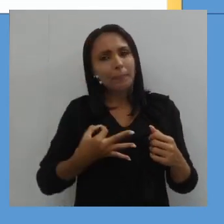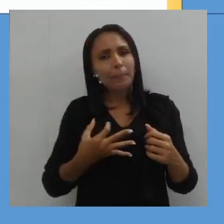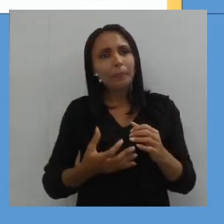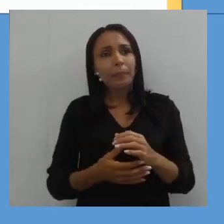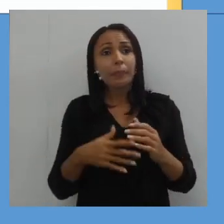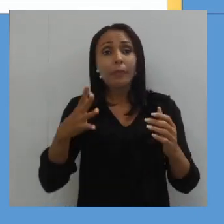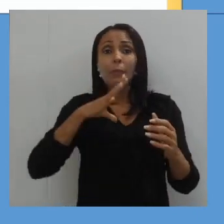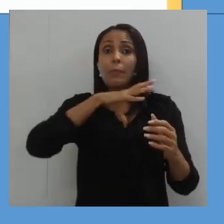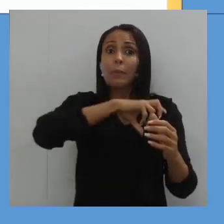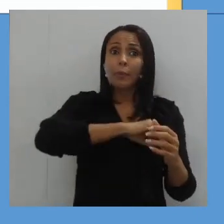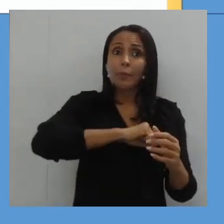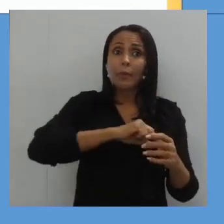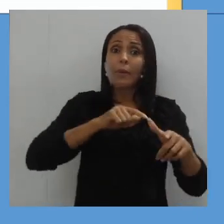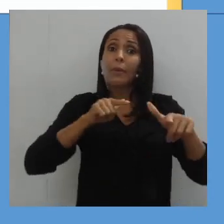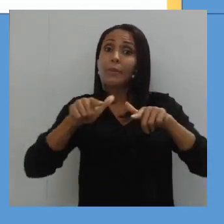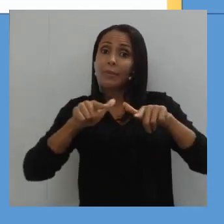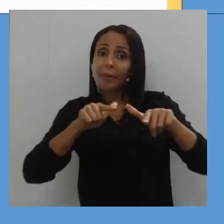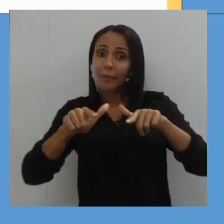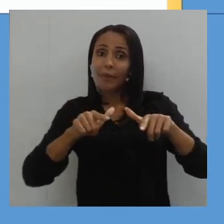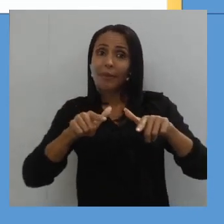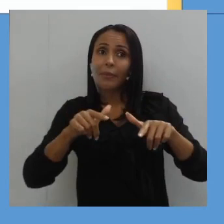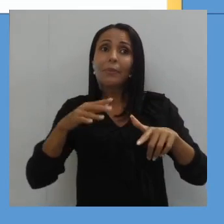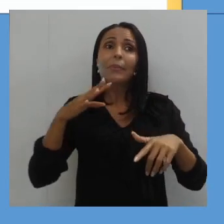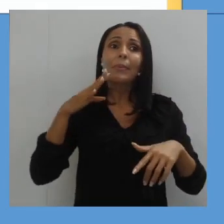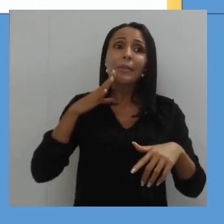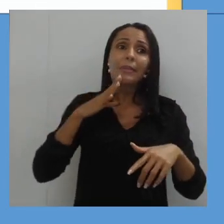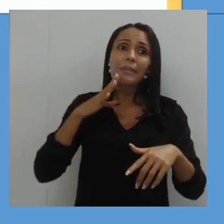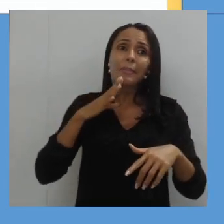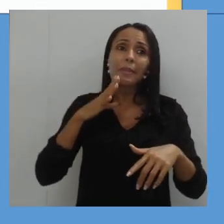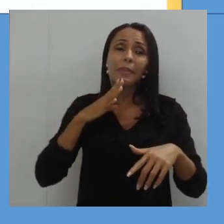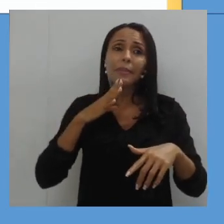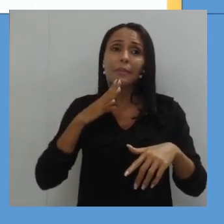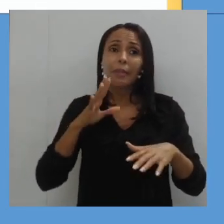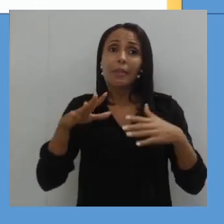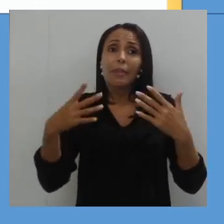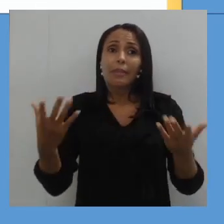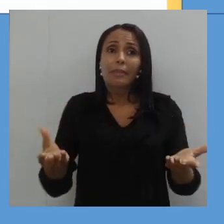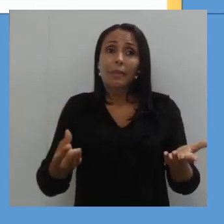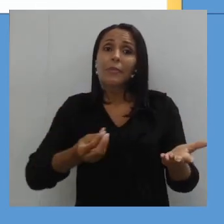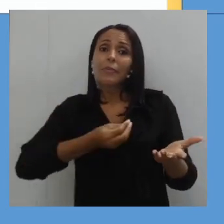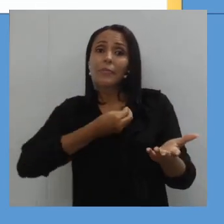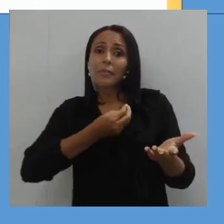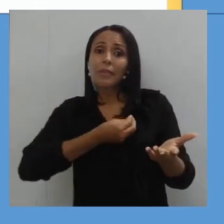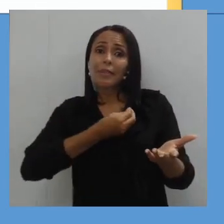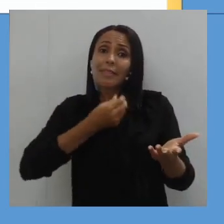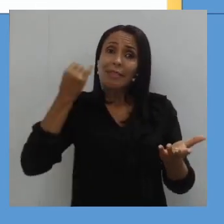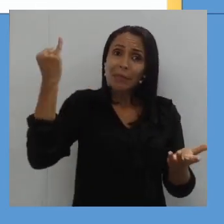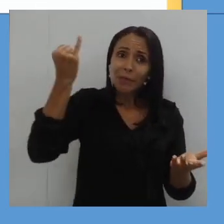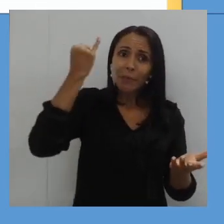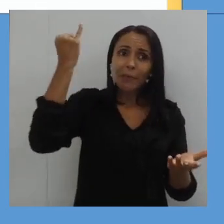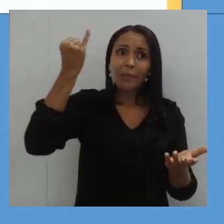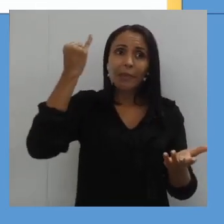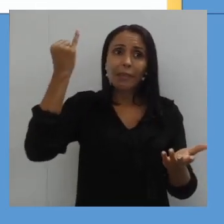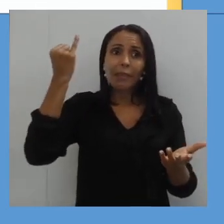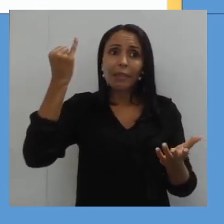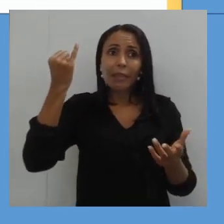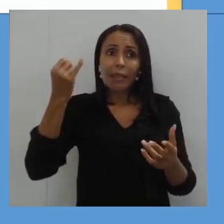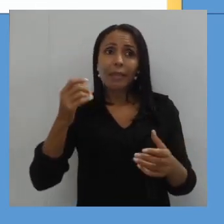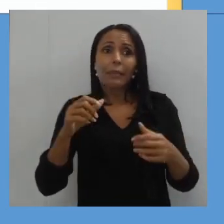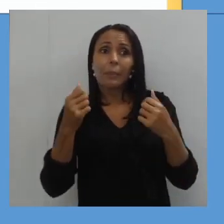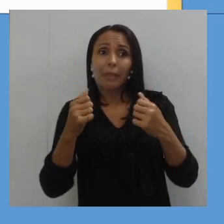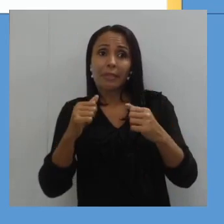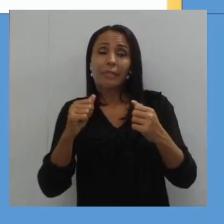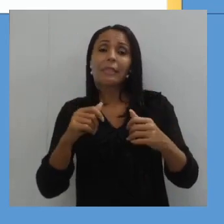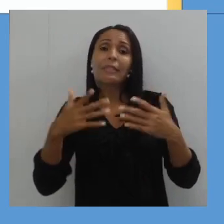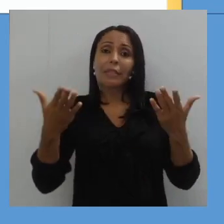O amor, o trabalho e o conhecimento são as fontes de nossa vida. Deveriam também